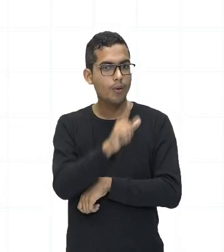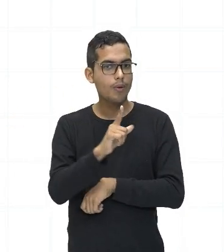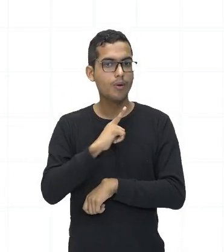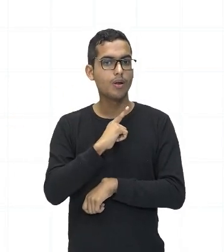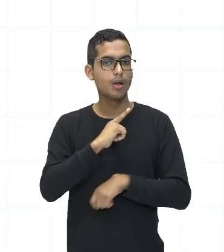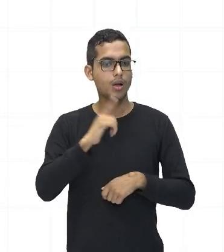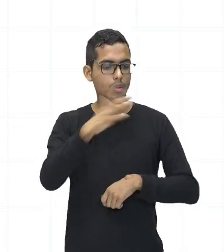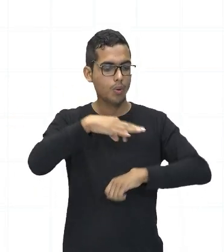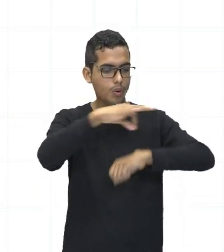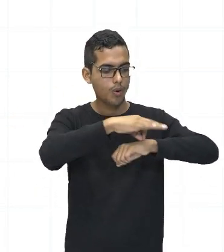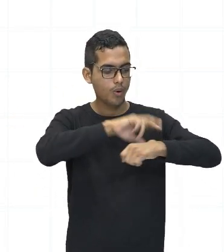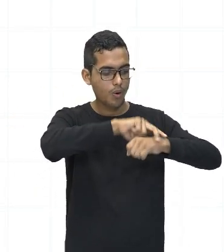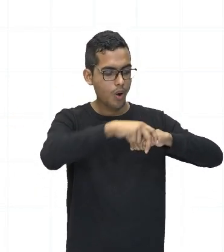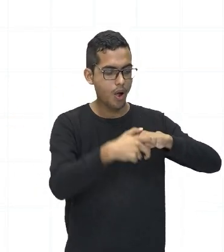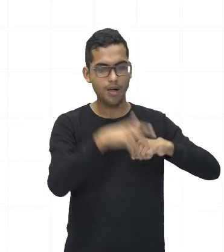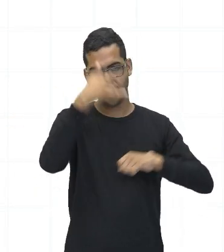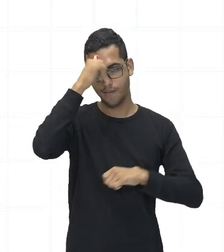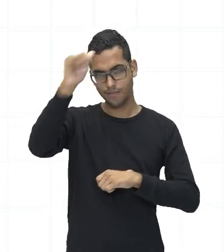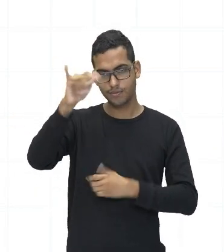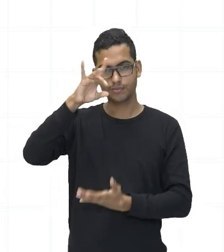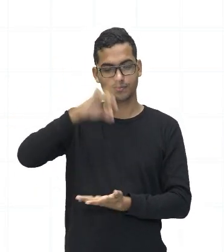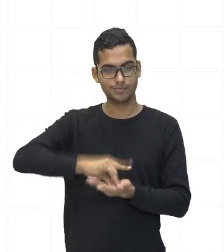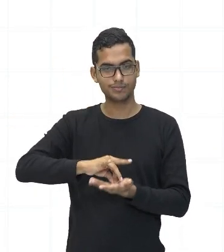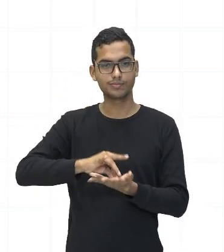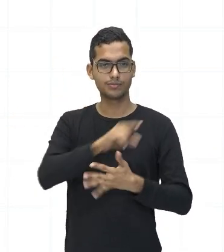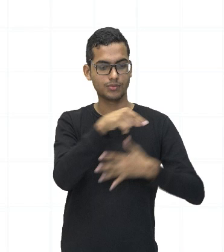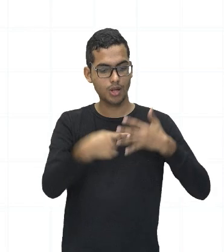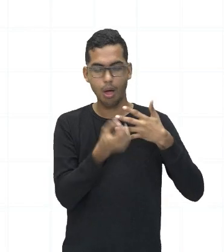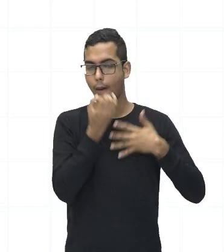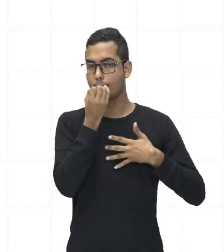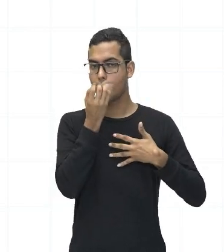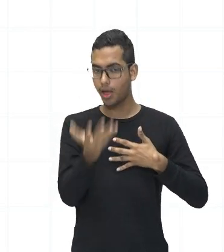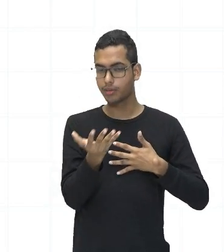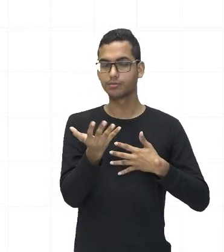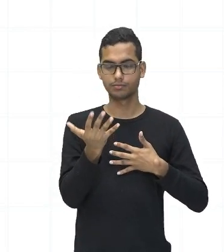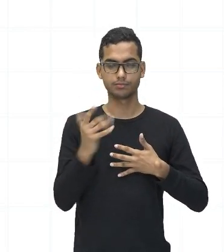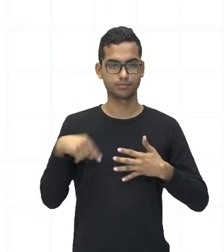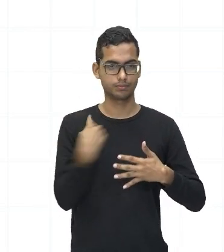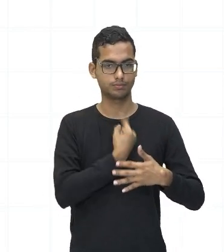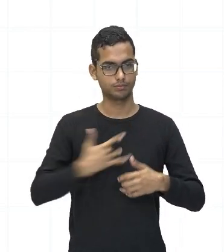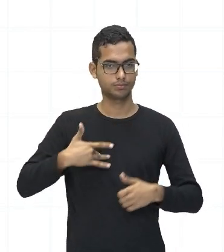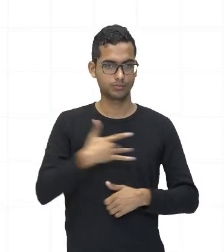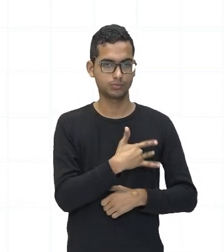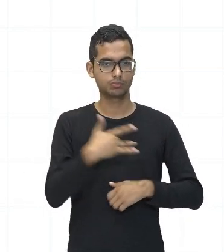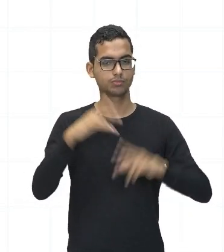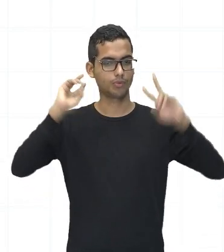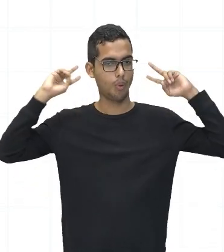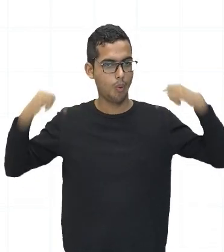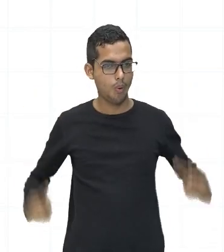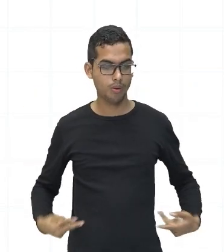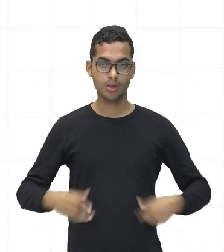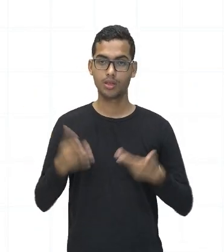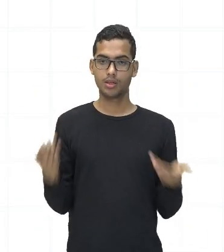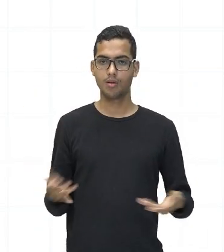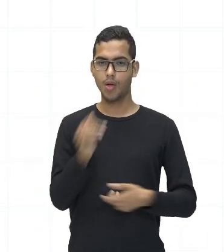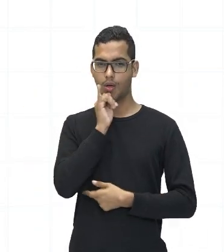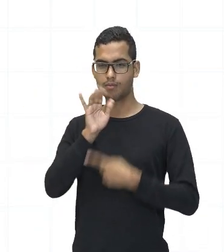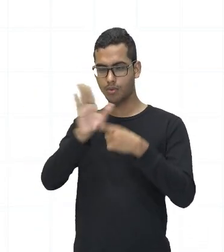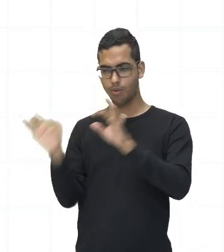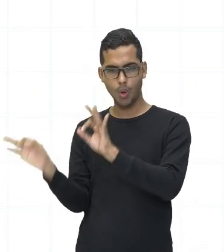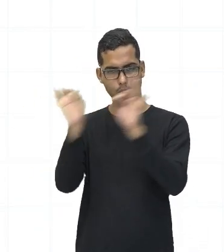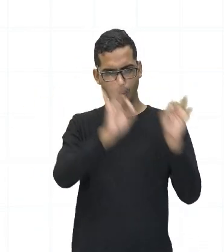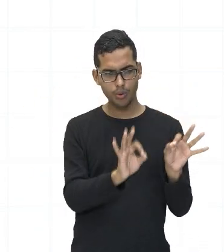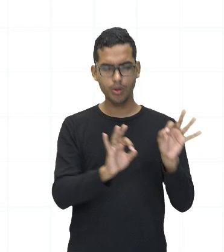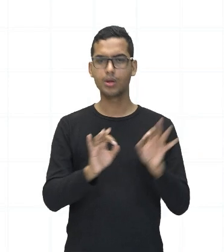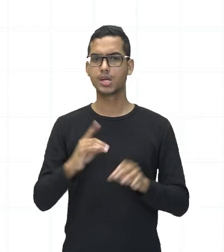erradicar o mosquito, que é o benefício, vamos dizer assim, né? Então, com essa exemplificação